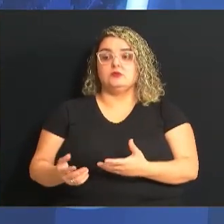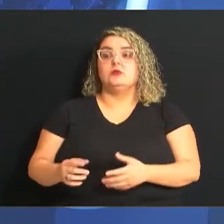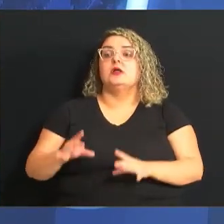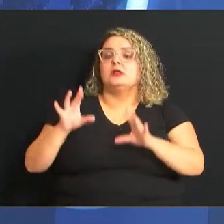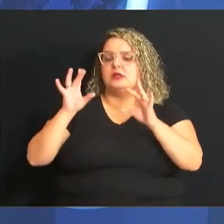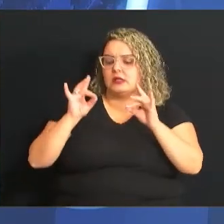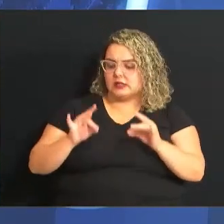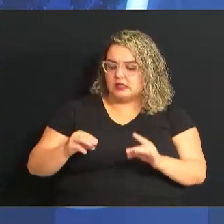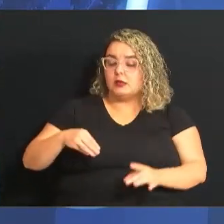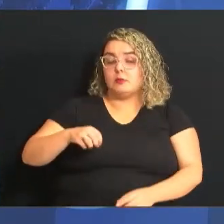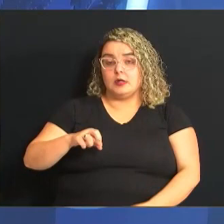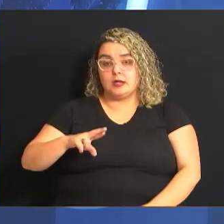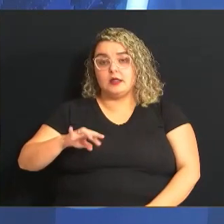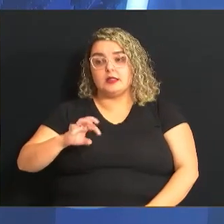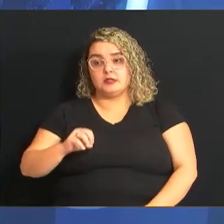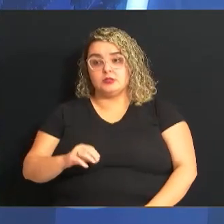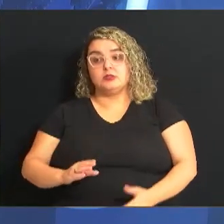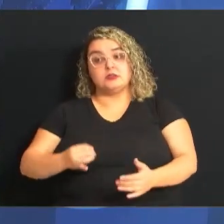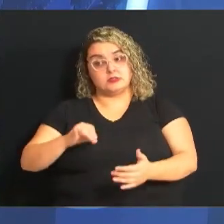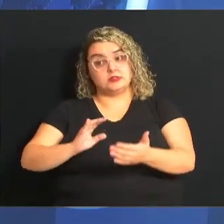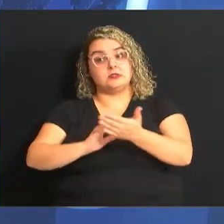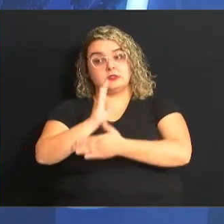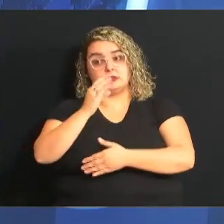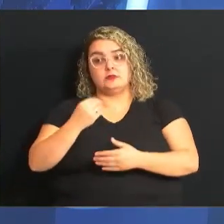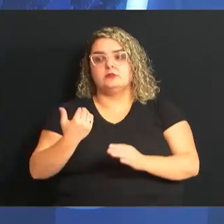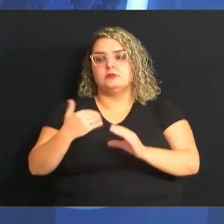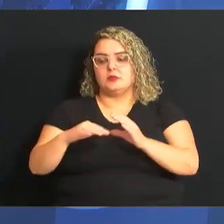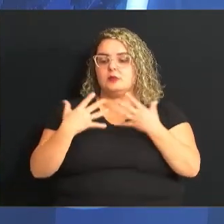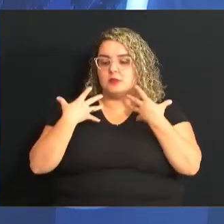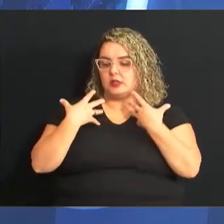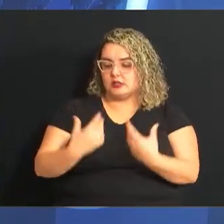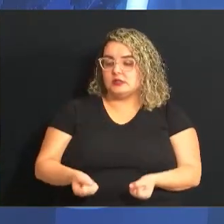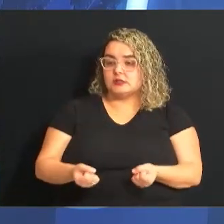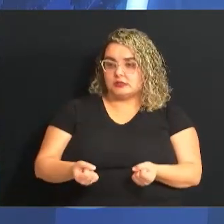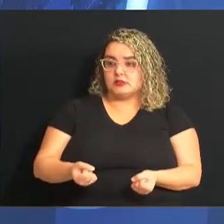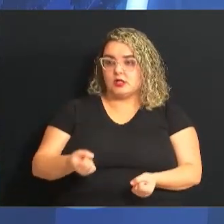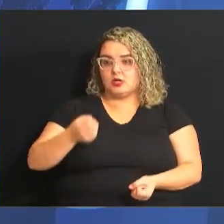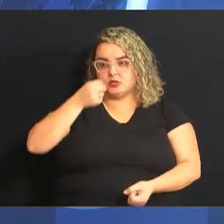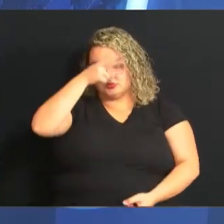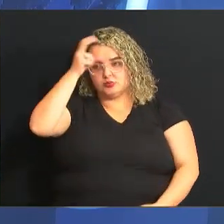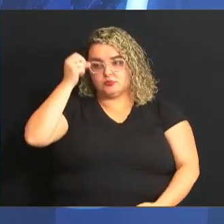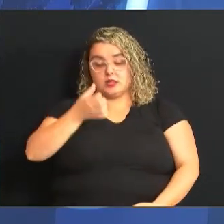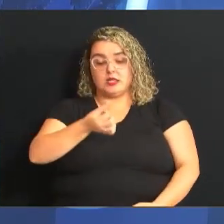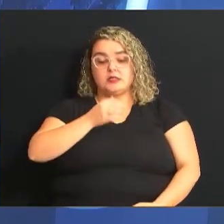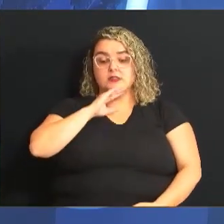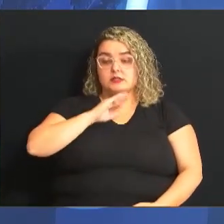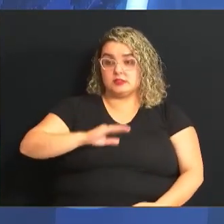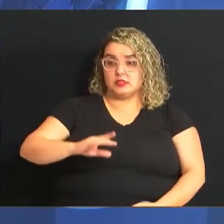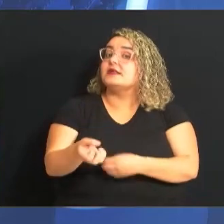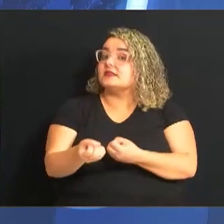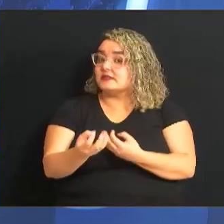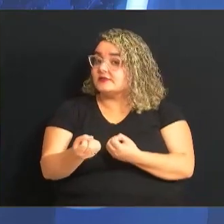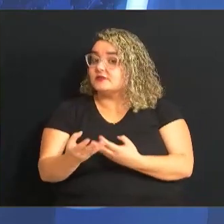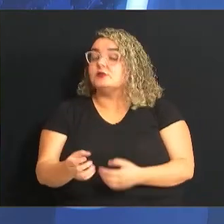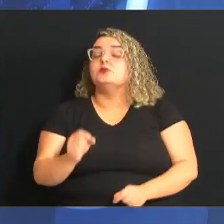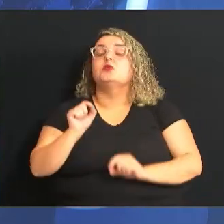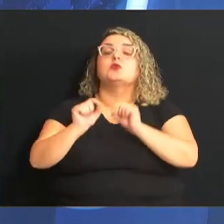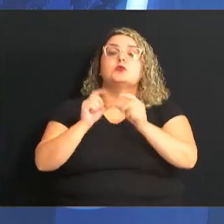com o Divino Mestre, você pode ter certeza que você está fazendo o melhor.